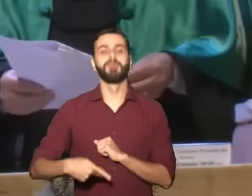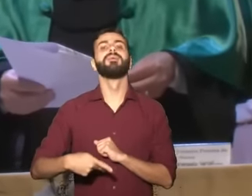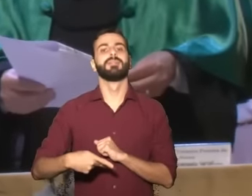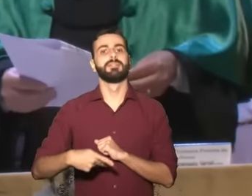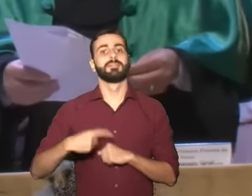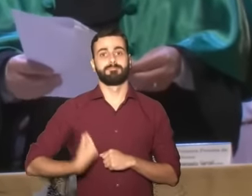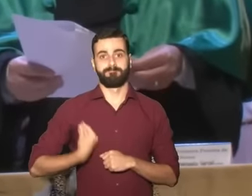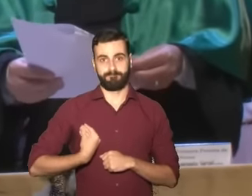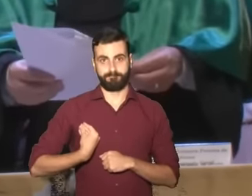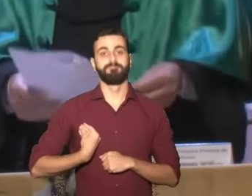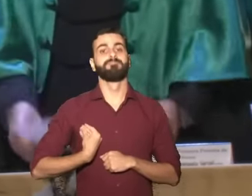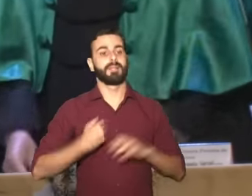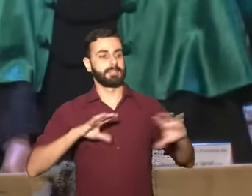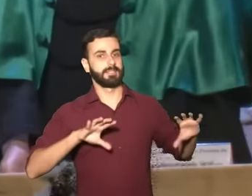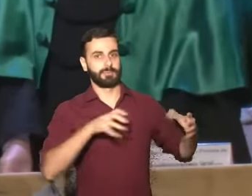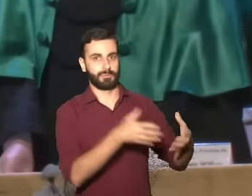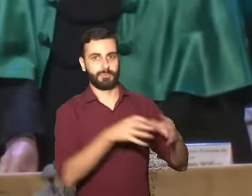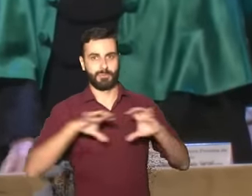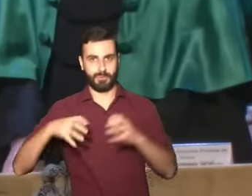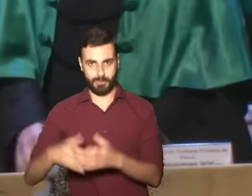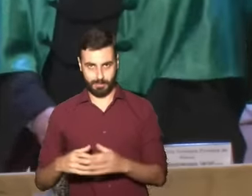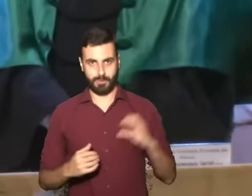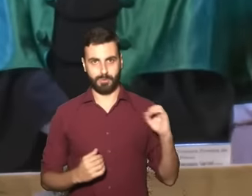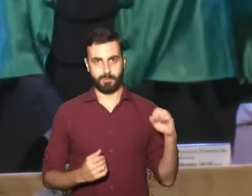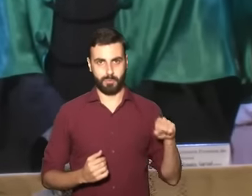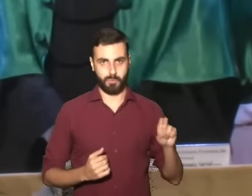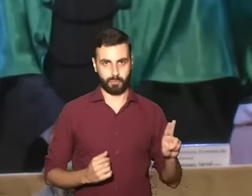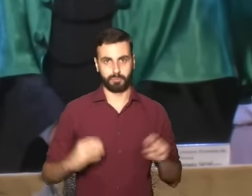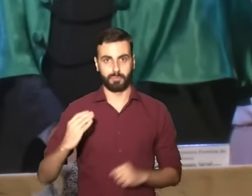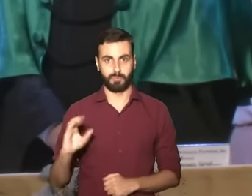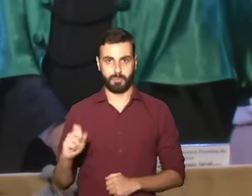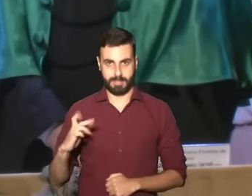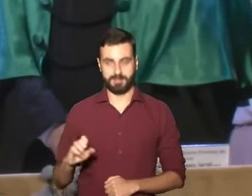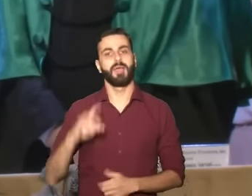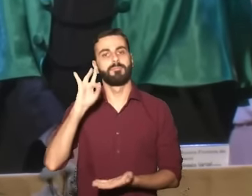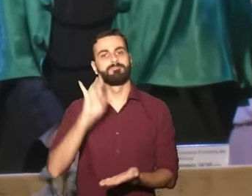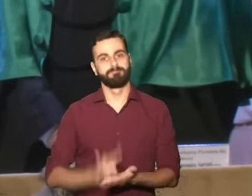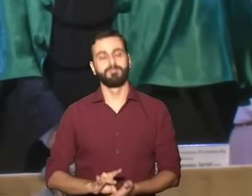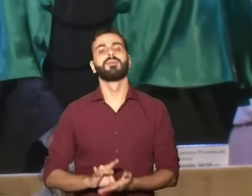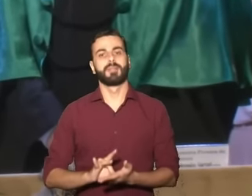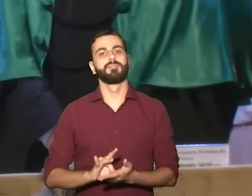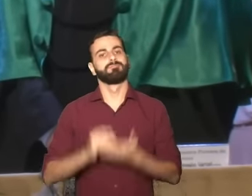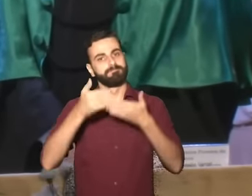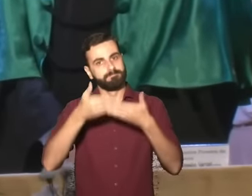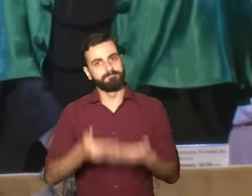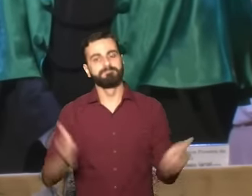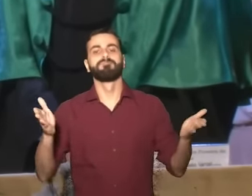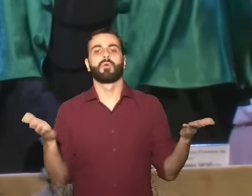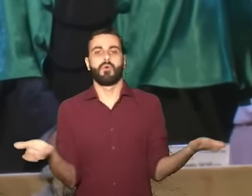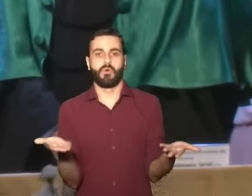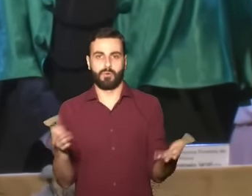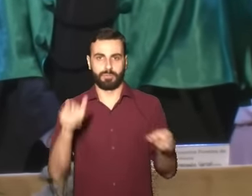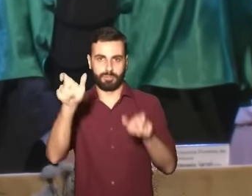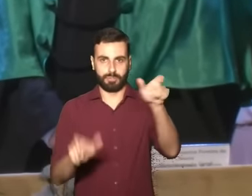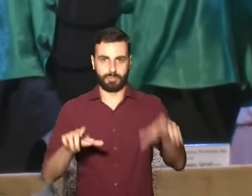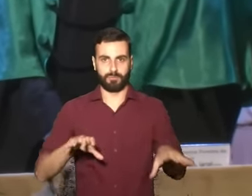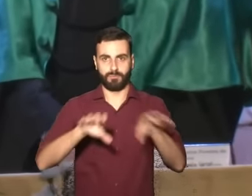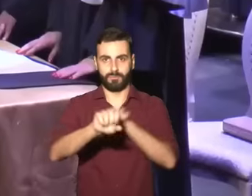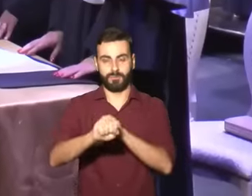na presença dos membros dos colegiados superiores da UFV, dou assentimento à colação de grau.